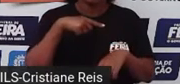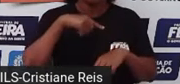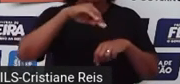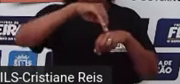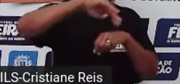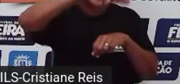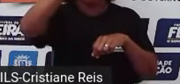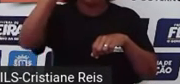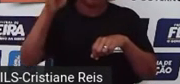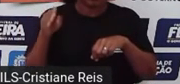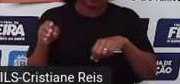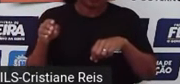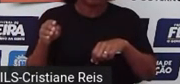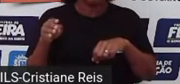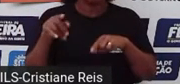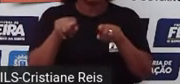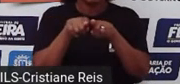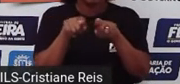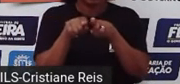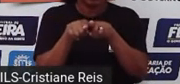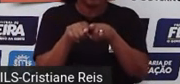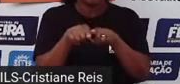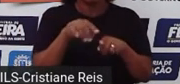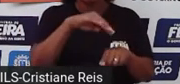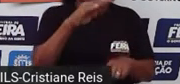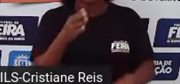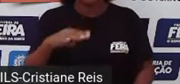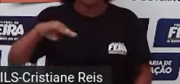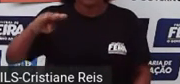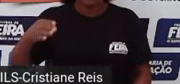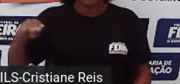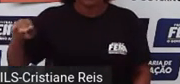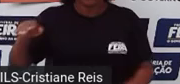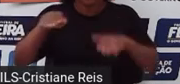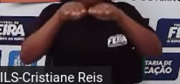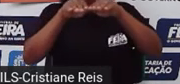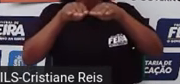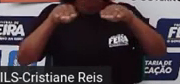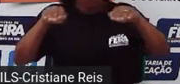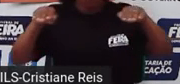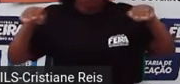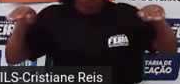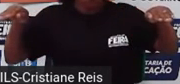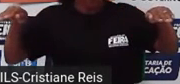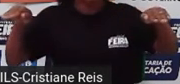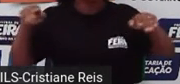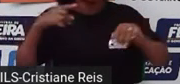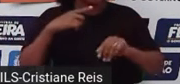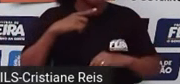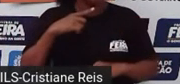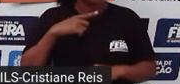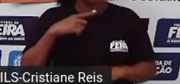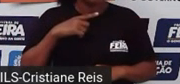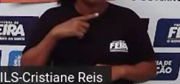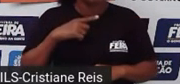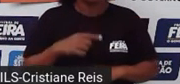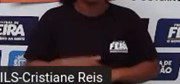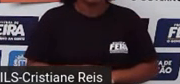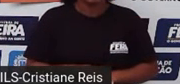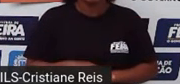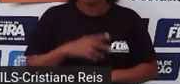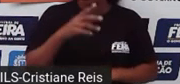áreas mais baixas que as áreas das planícies né aplainadas que é onde a gente no caso aqui e a gente vai ter mais se